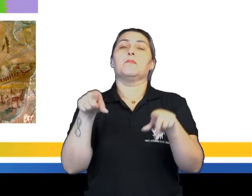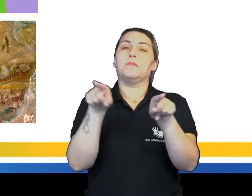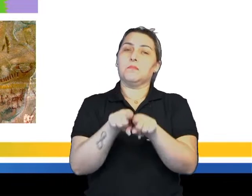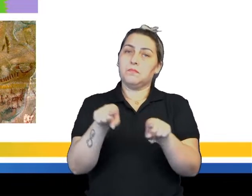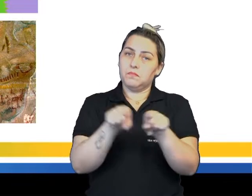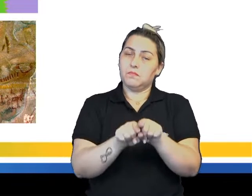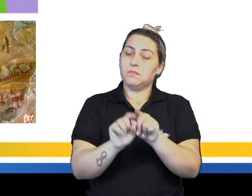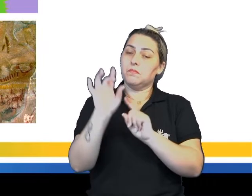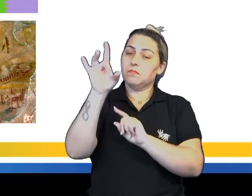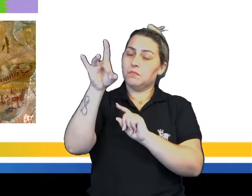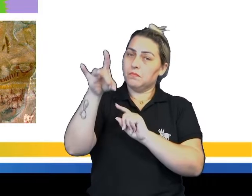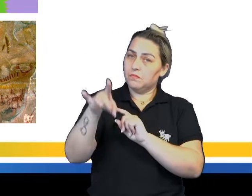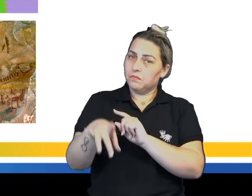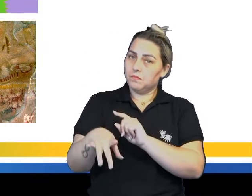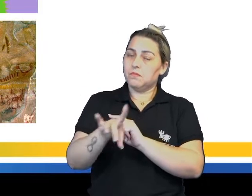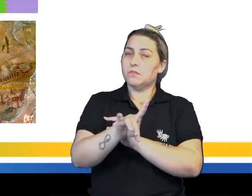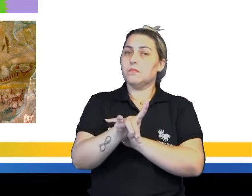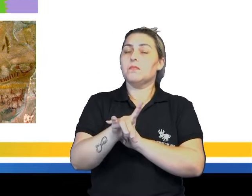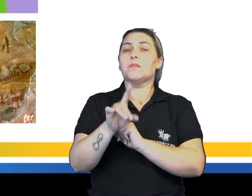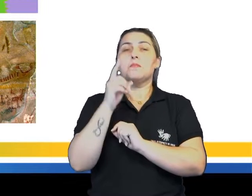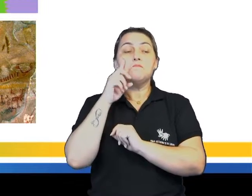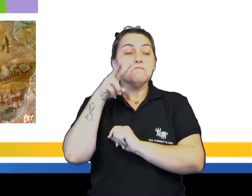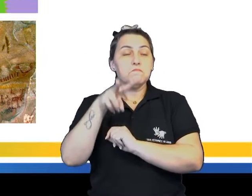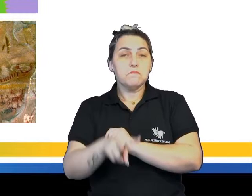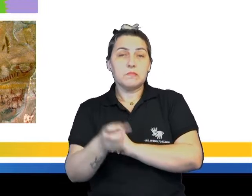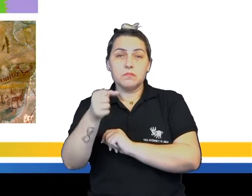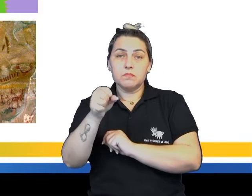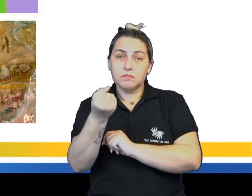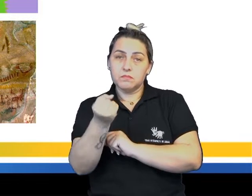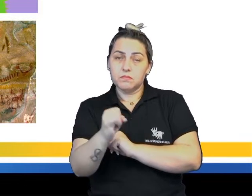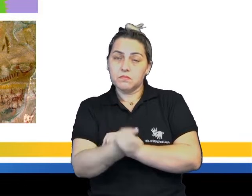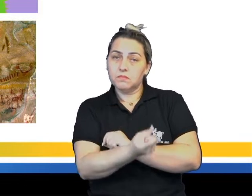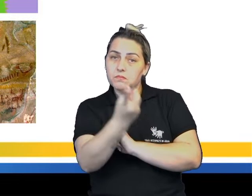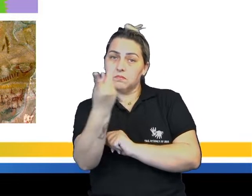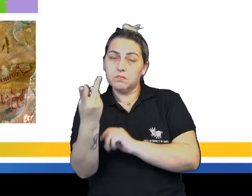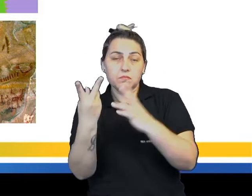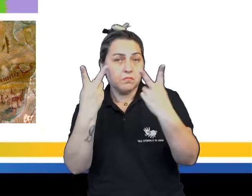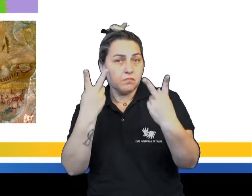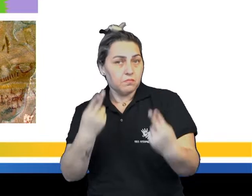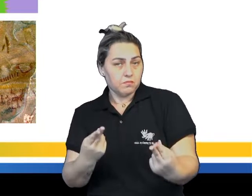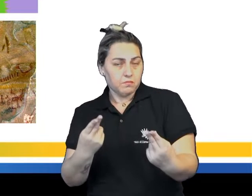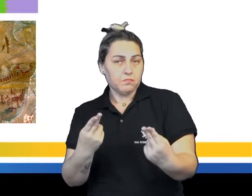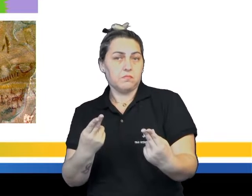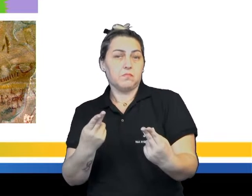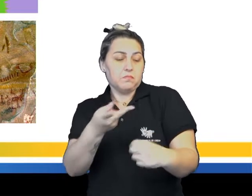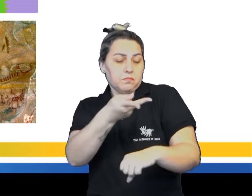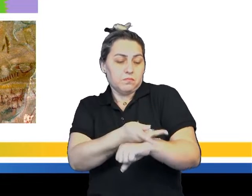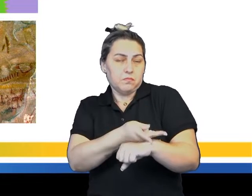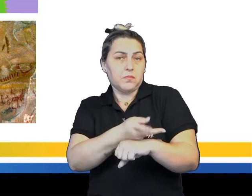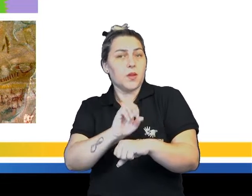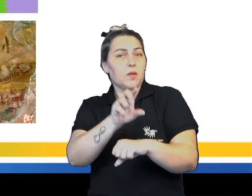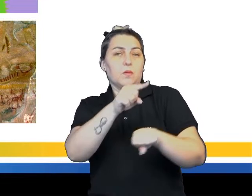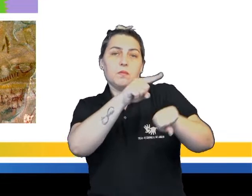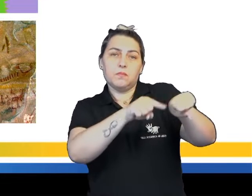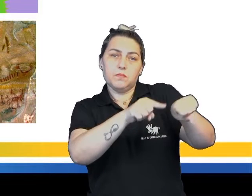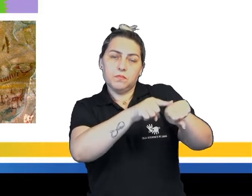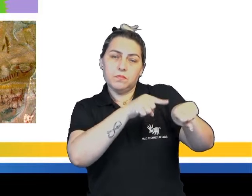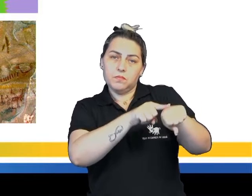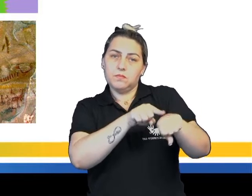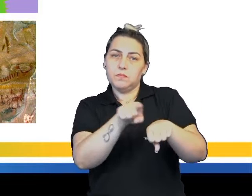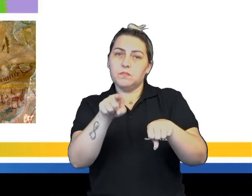ao final do dia, eles verificavam se a quantidade batia com as pedrinhas ou com os risquinhos,